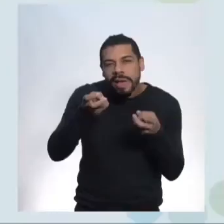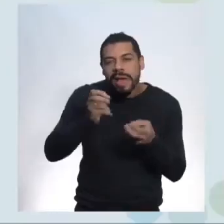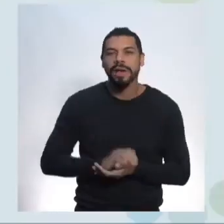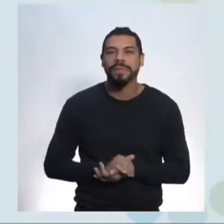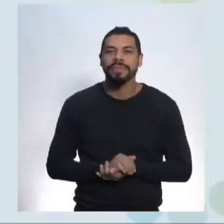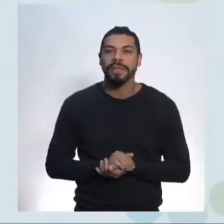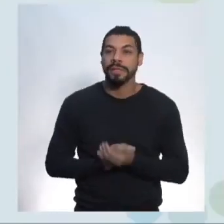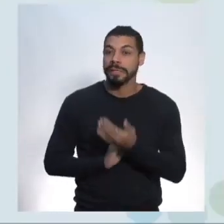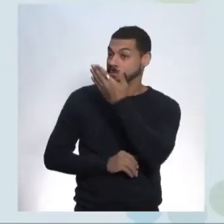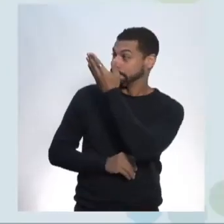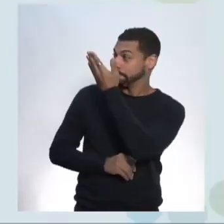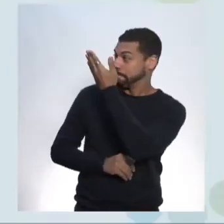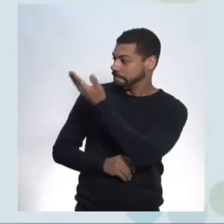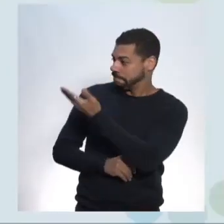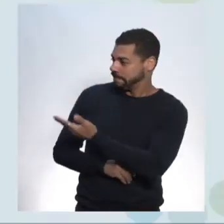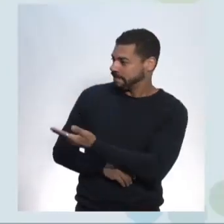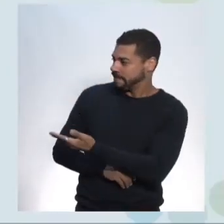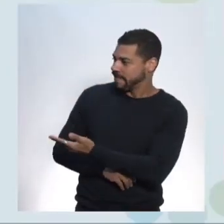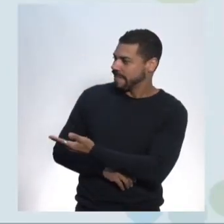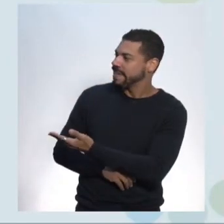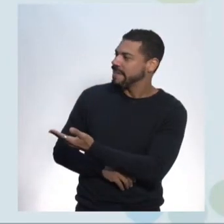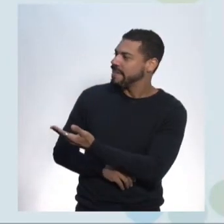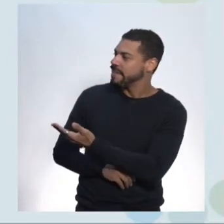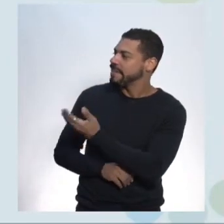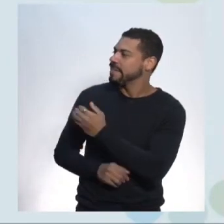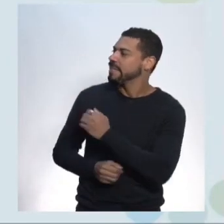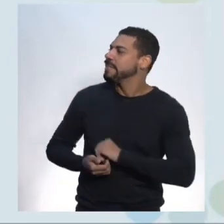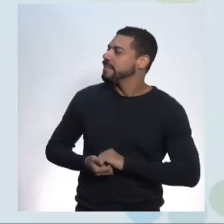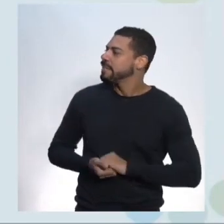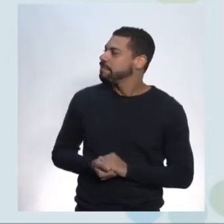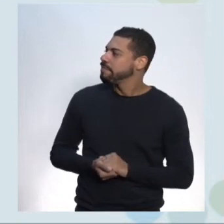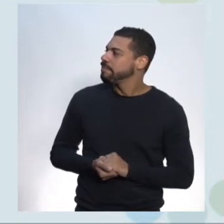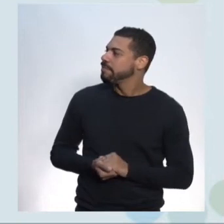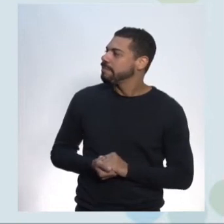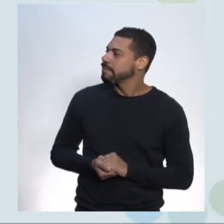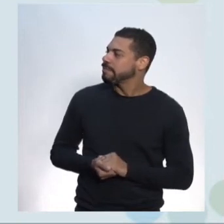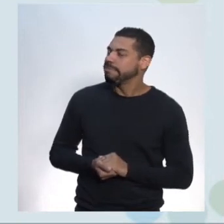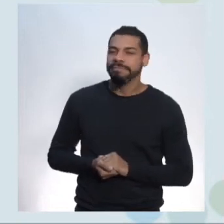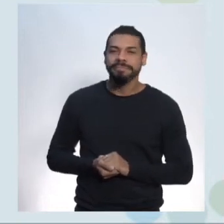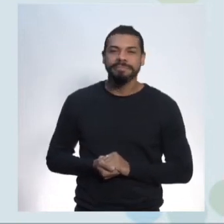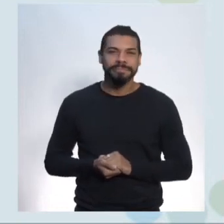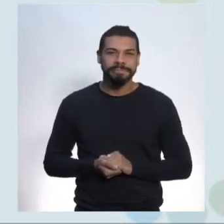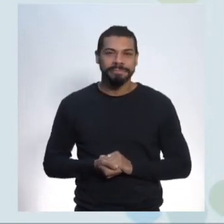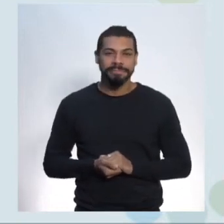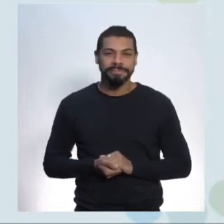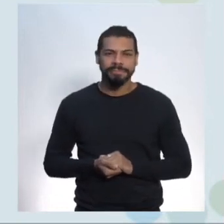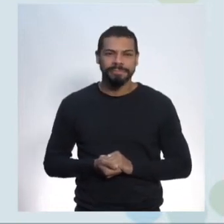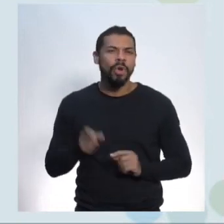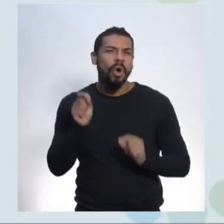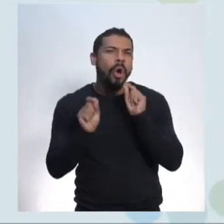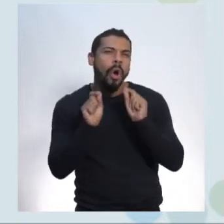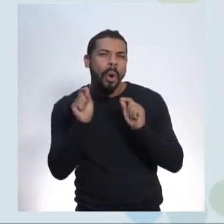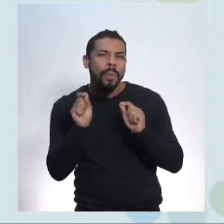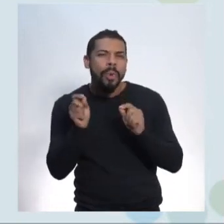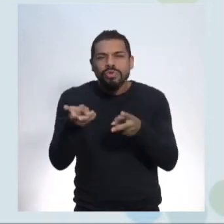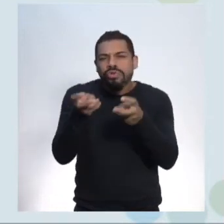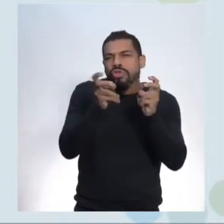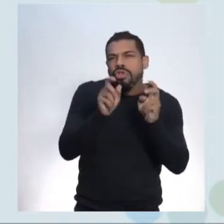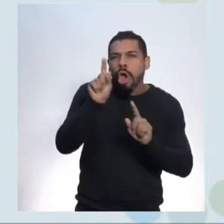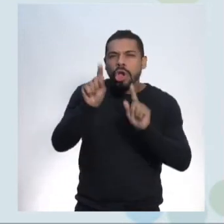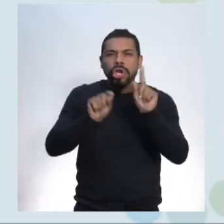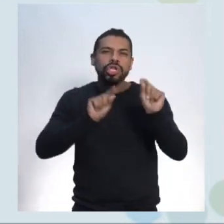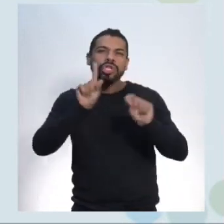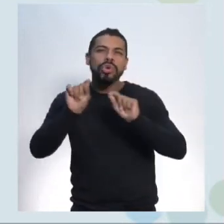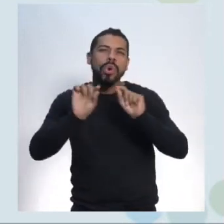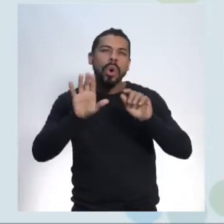que vocês possam retomar esses objetivos. Então, analisar escolhas, o quanto vocês